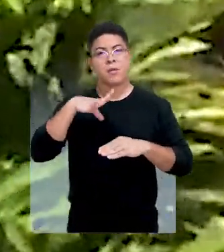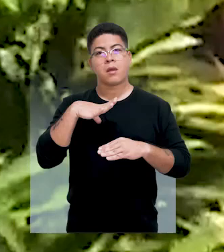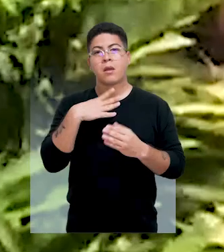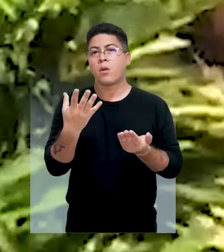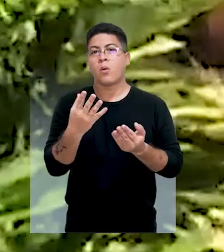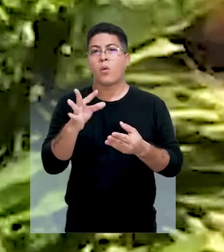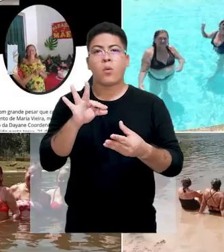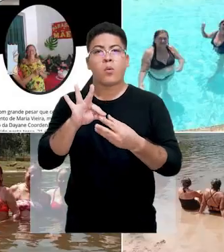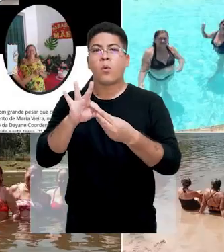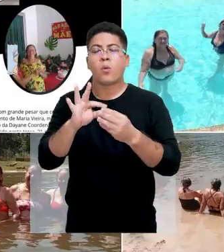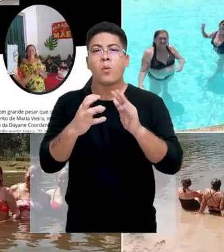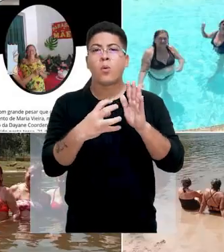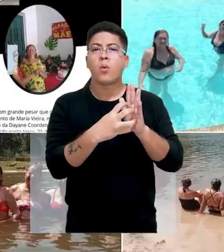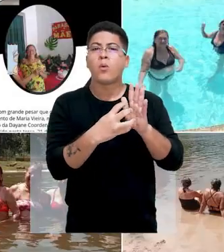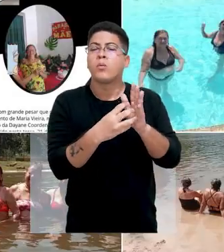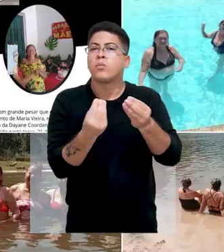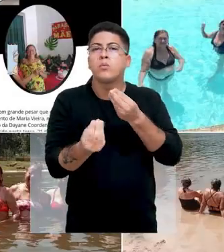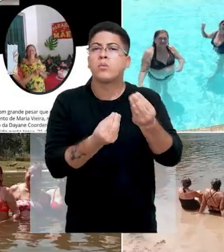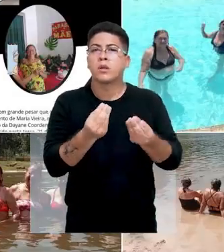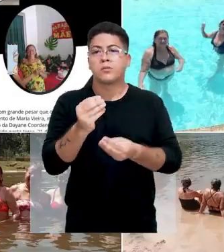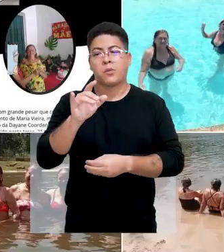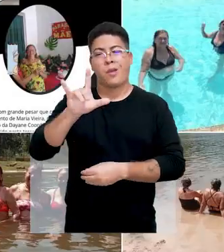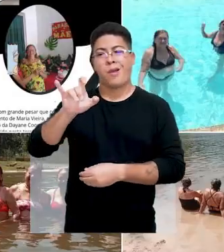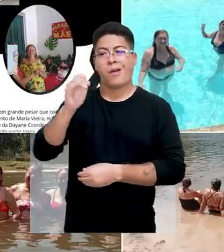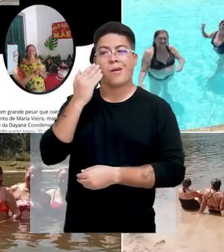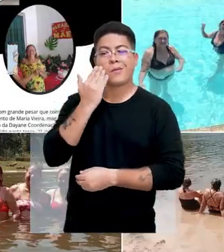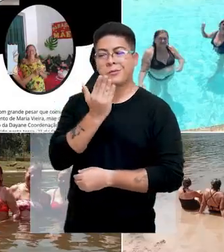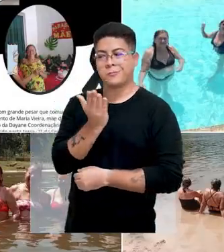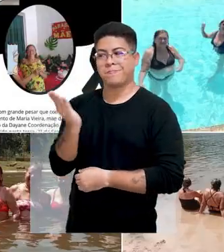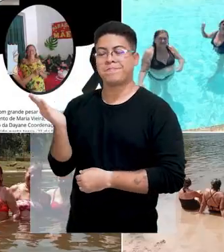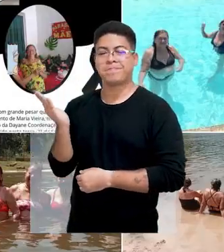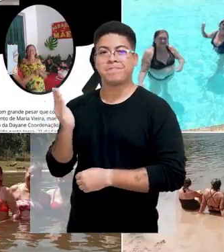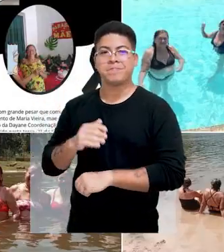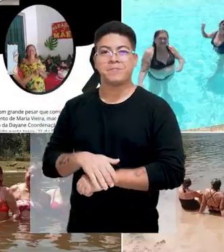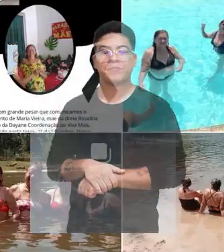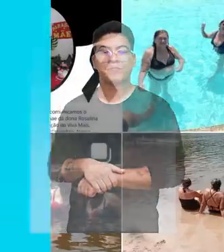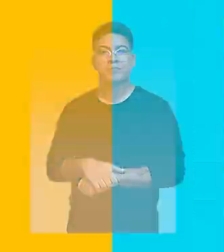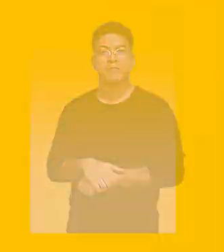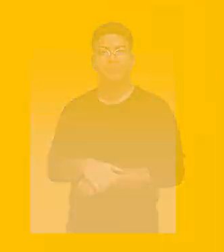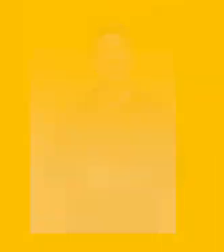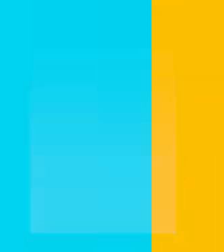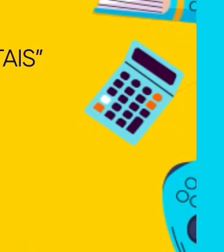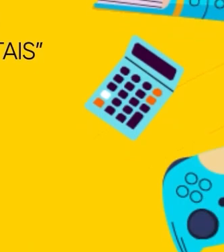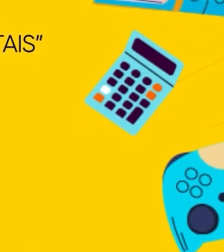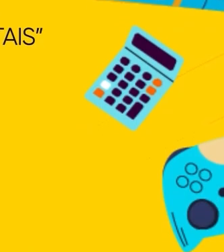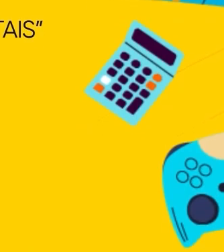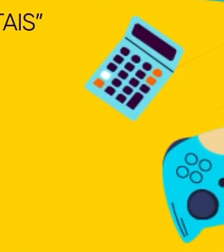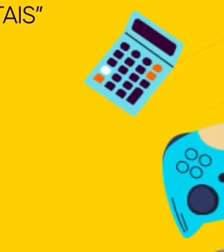HIV e AIDS, siga-nos no Instagram, @viva.mais. E até a próxima!